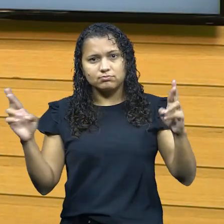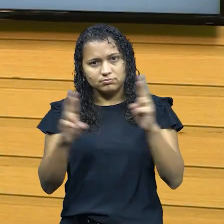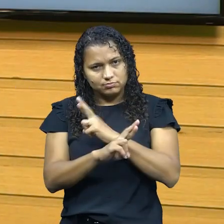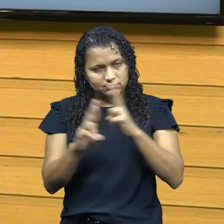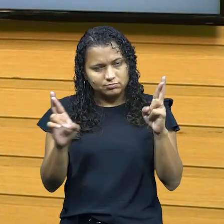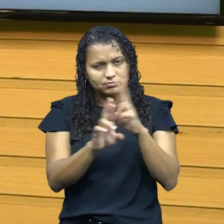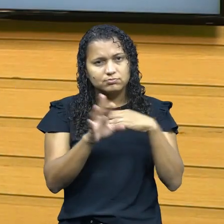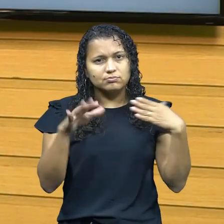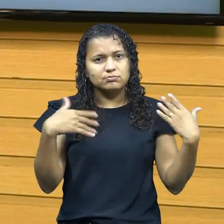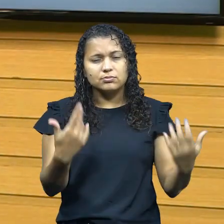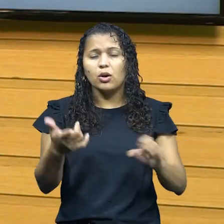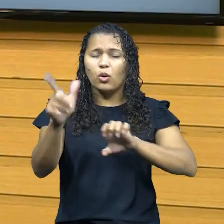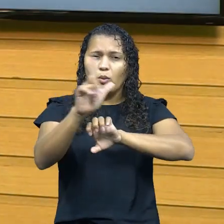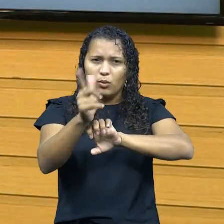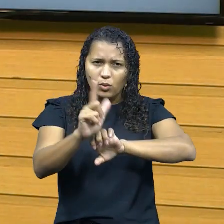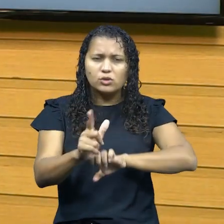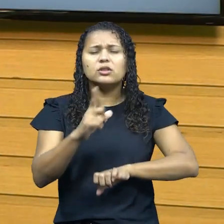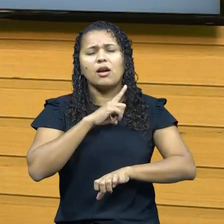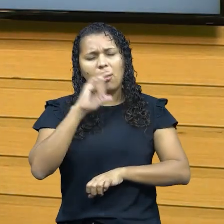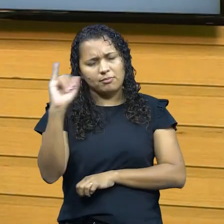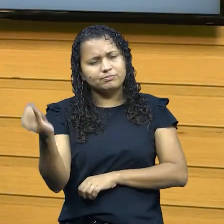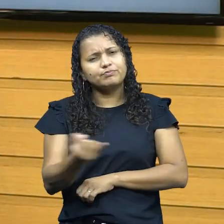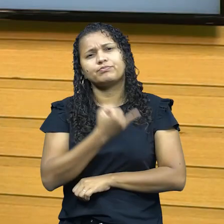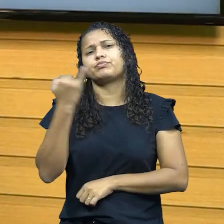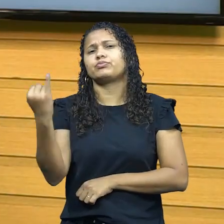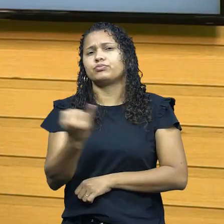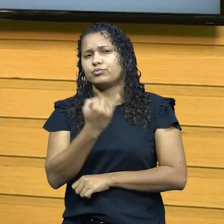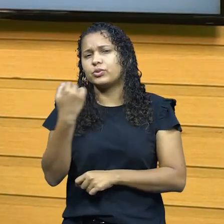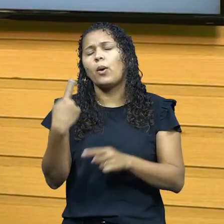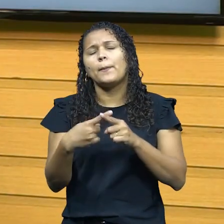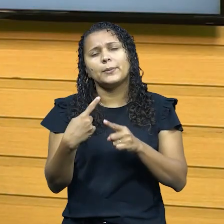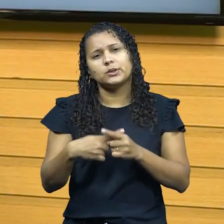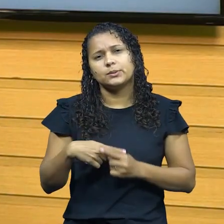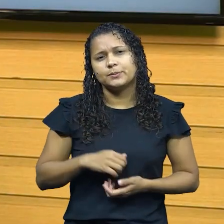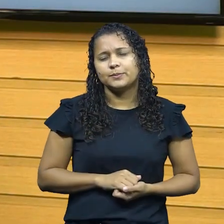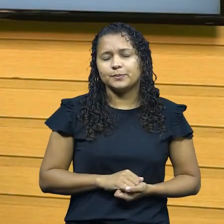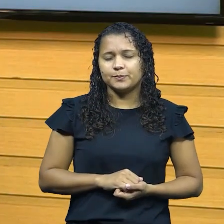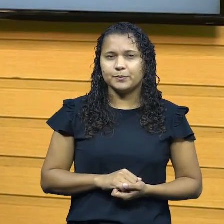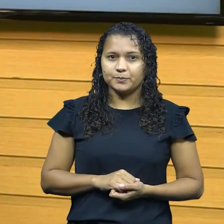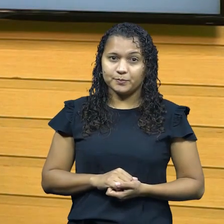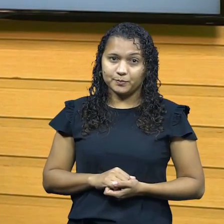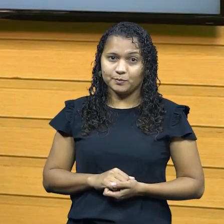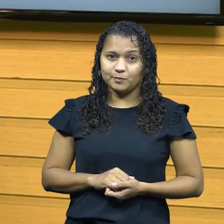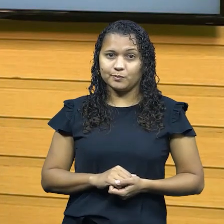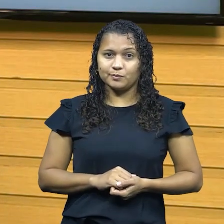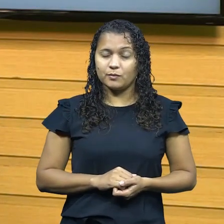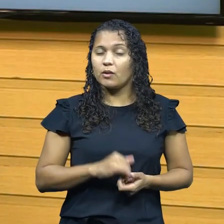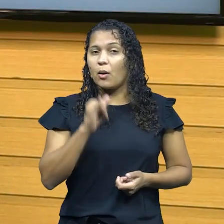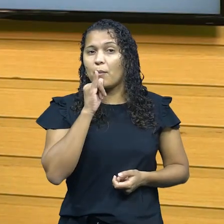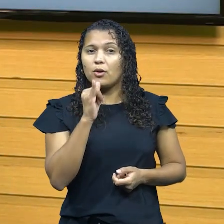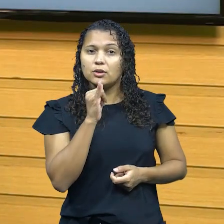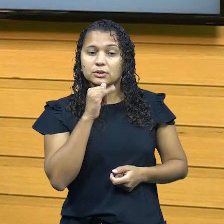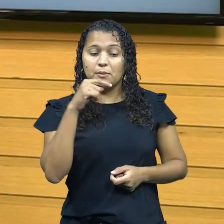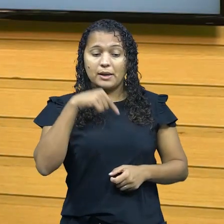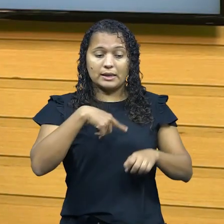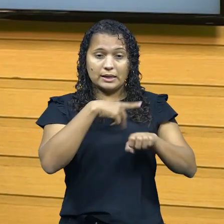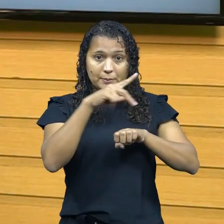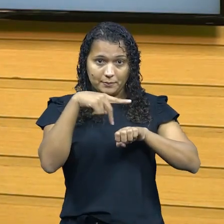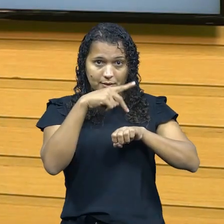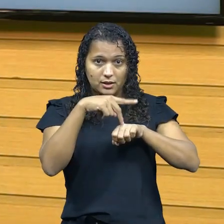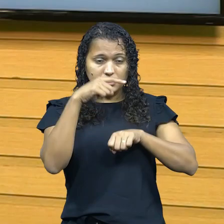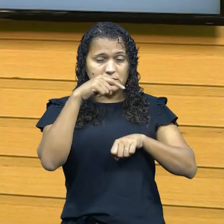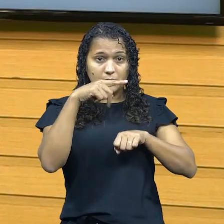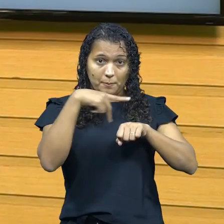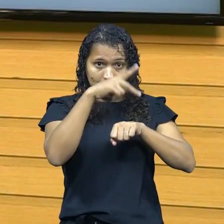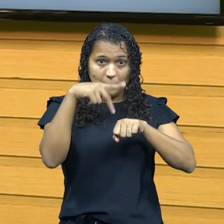ela tem uma grande importância, por quê? Porque o que eu não tenho no meu país, a logística internacional,